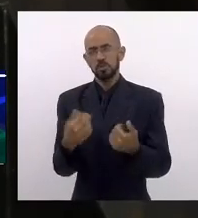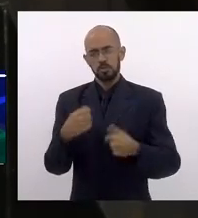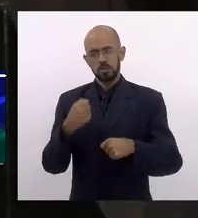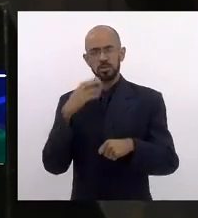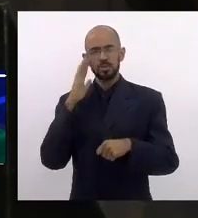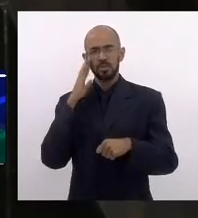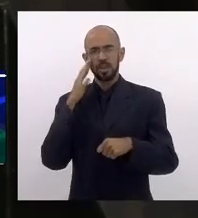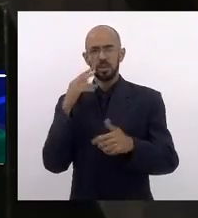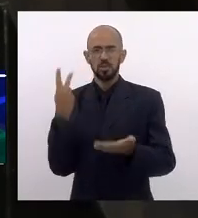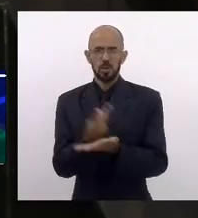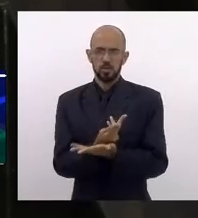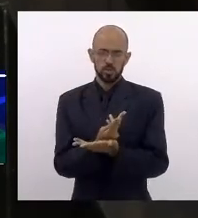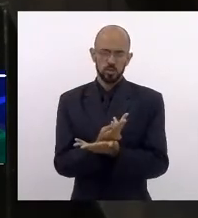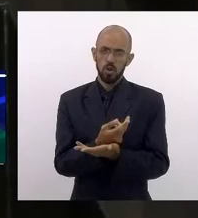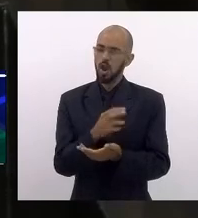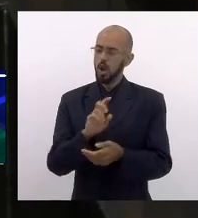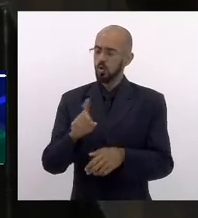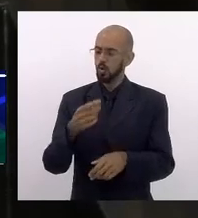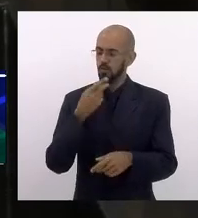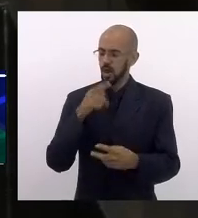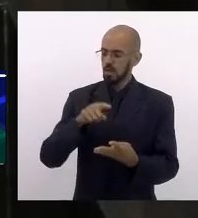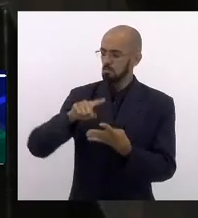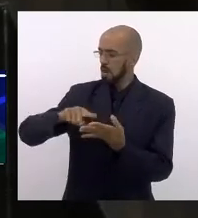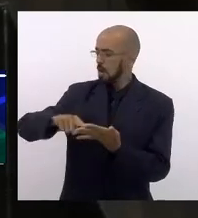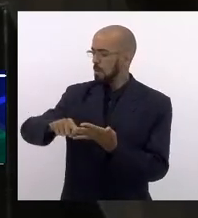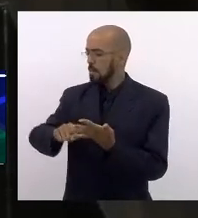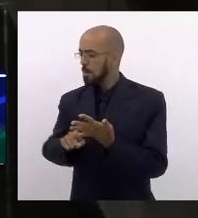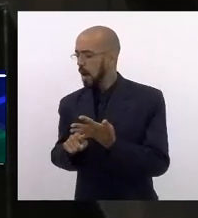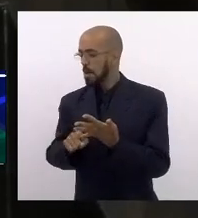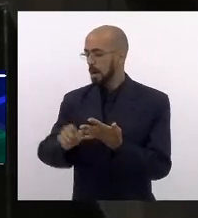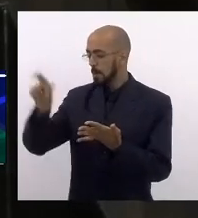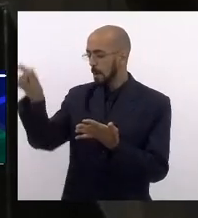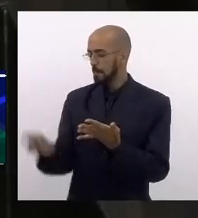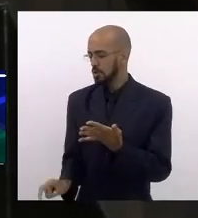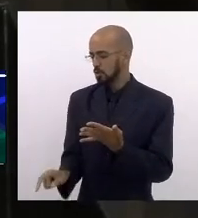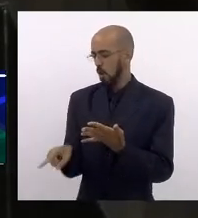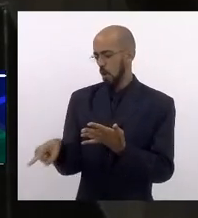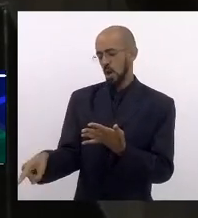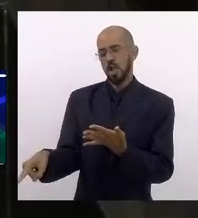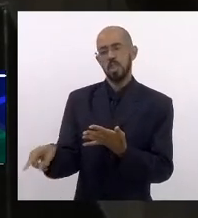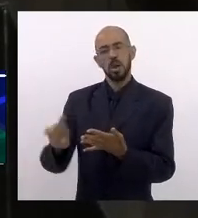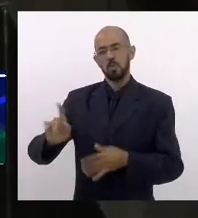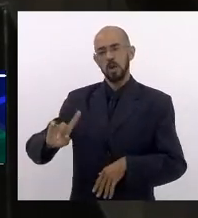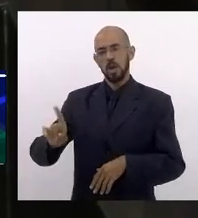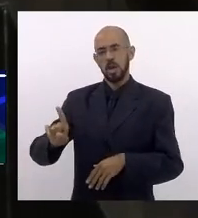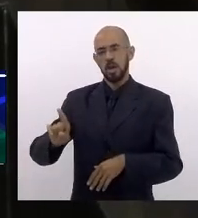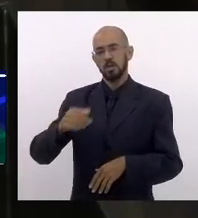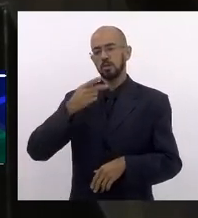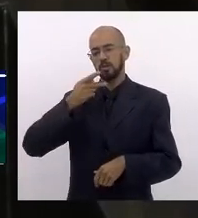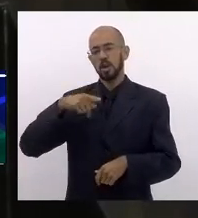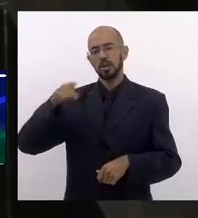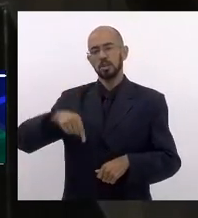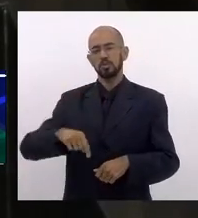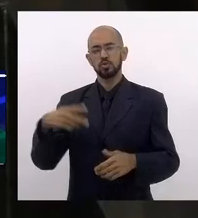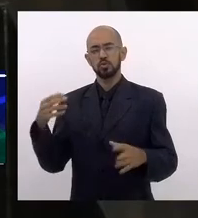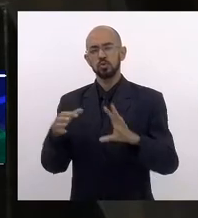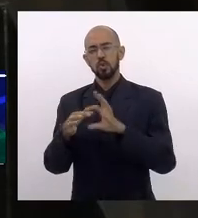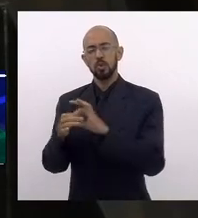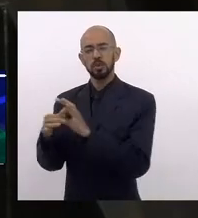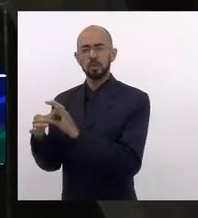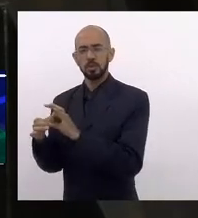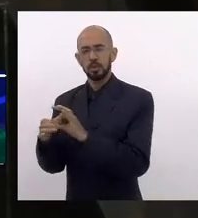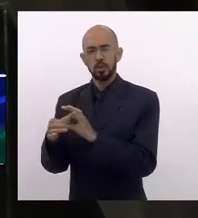não estou apontando aqui o dedo para ninguém em particular, Renata. Não estou citando ninguém. Esse é um fenômeno trágico do Rio de